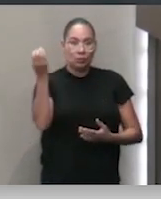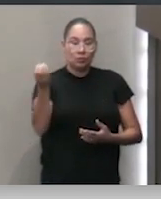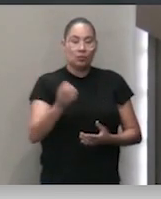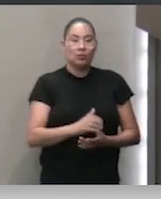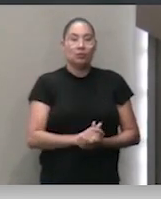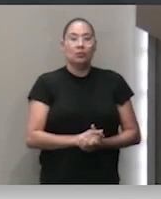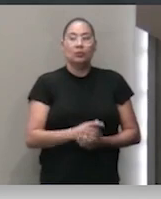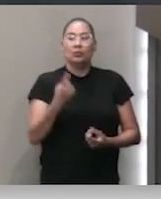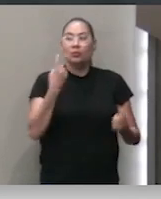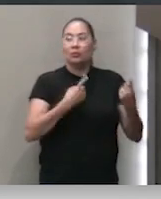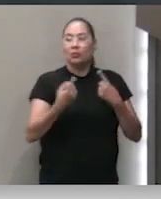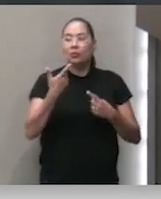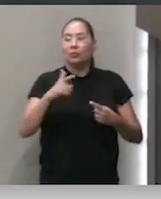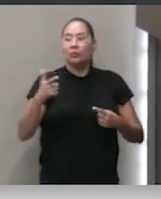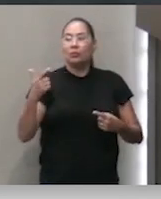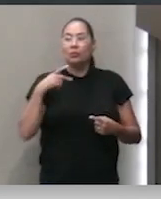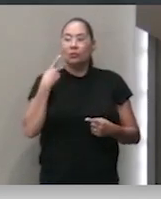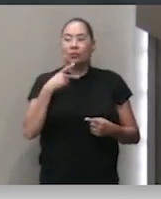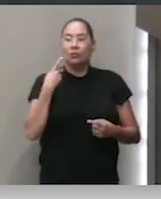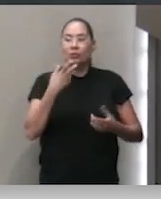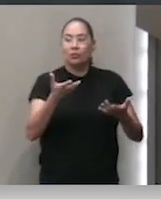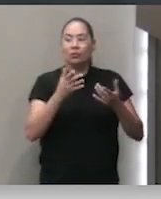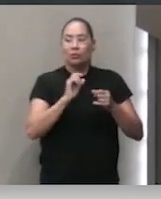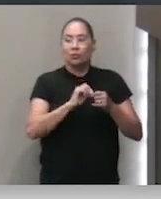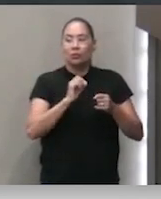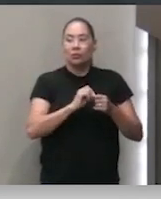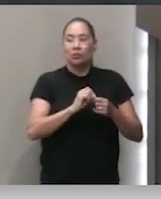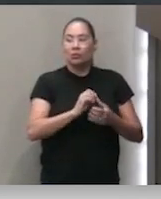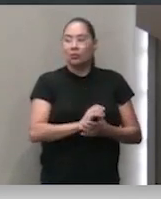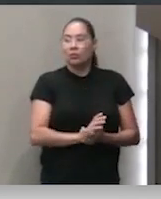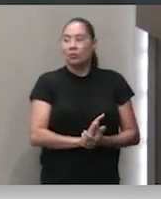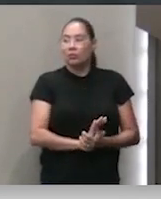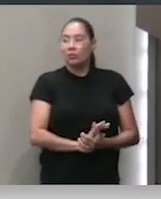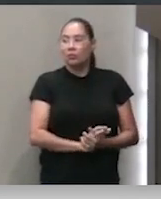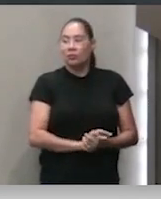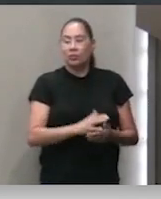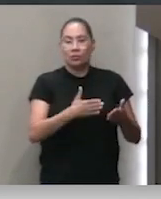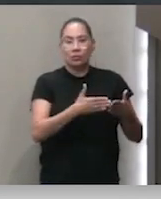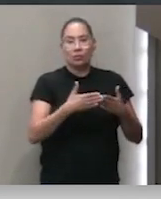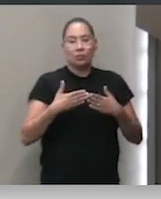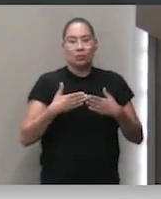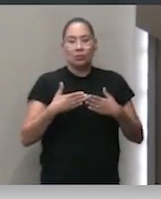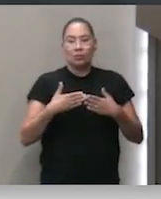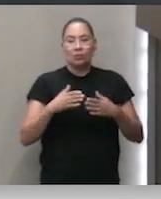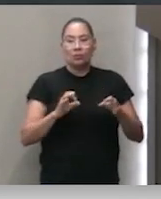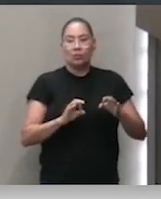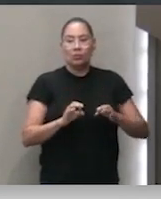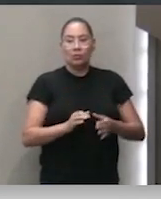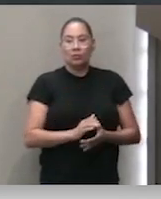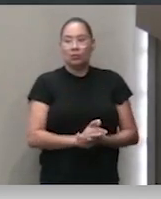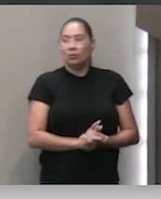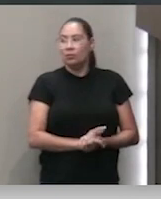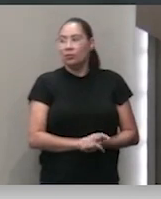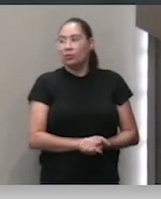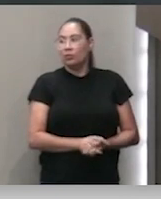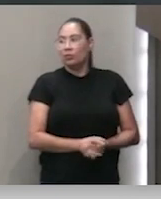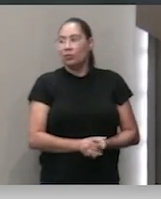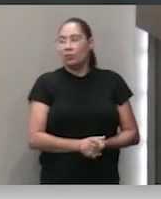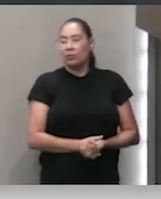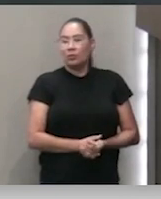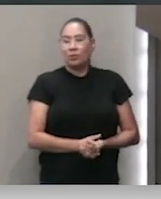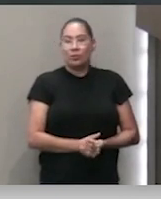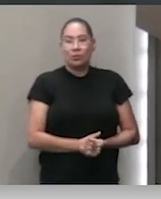outro vereador gostaria de se inscrever e fazer a manifestação em defesa do projeto? Se inscreve, então, por gentileza, no sistema, vereador Inharã.